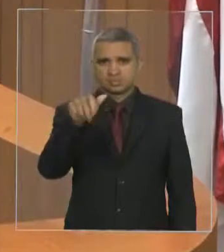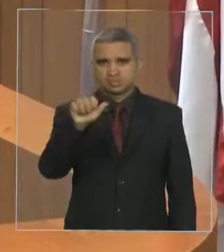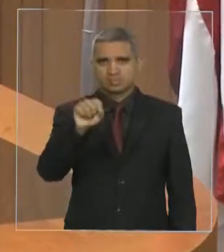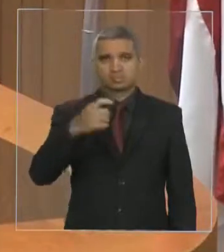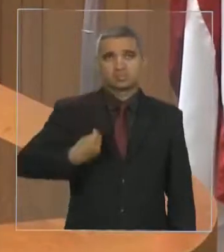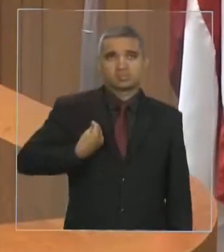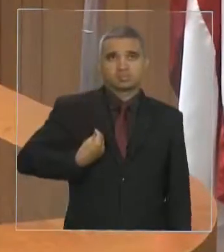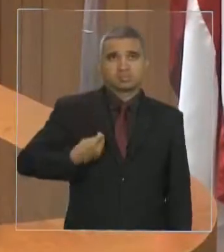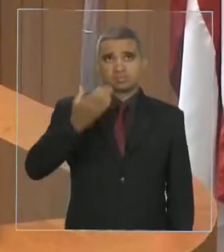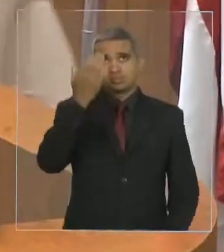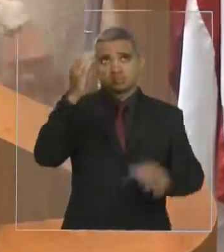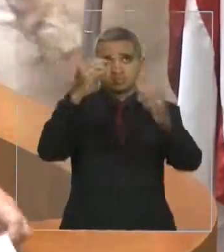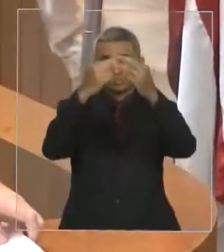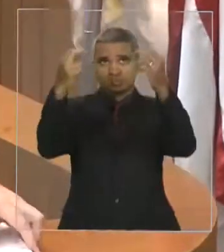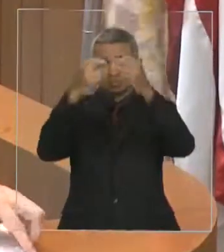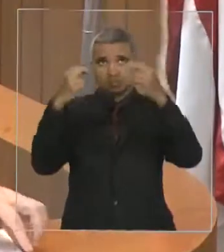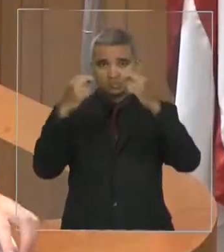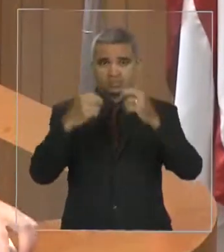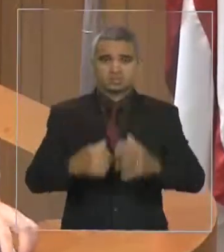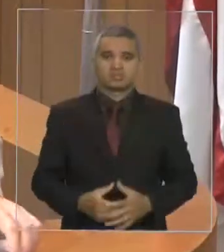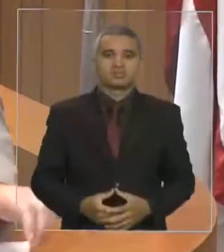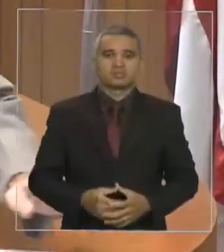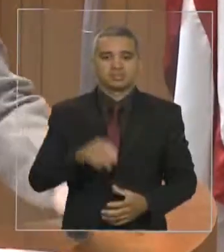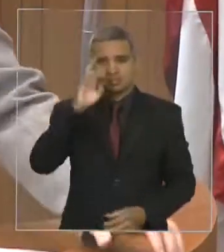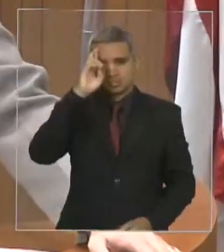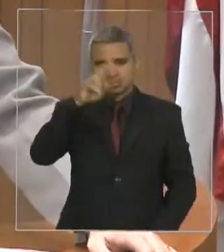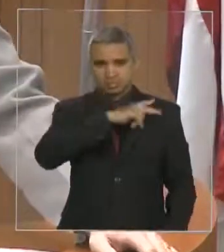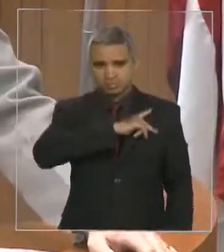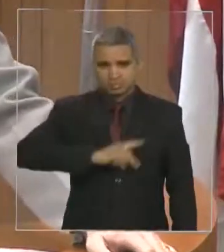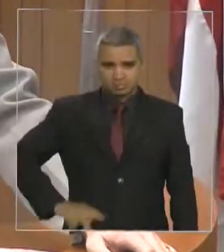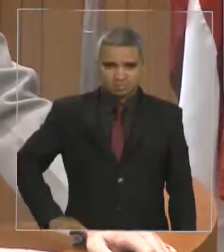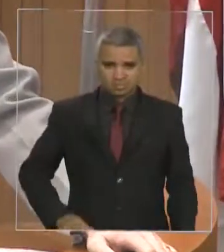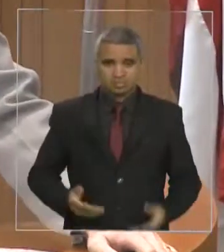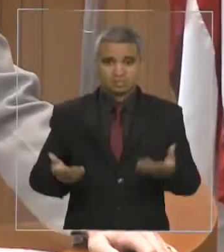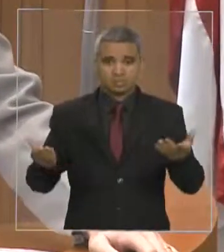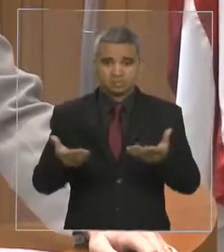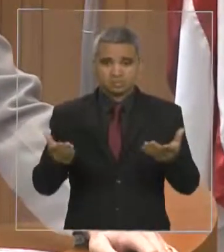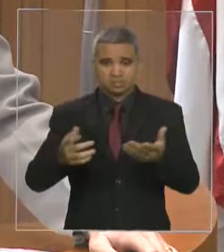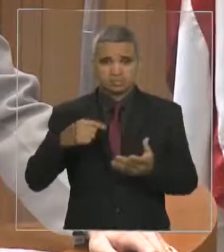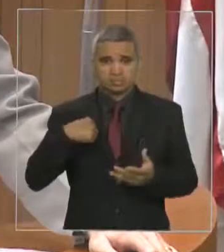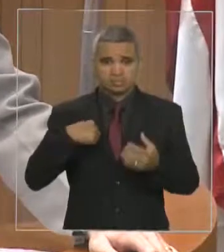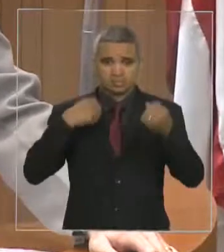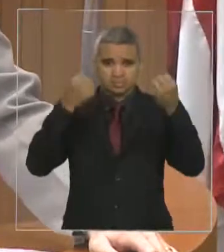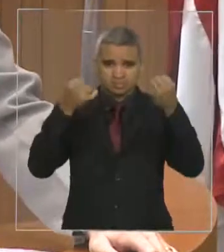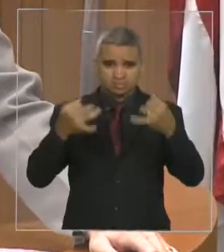eu vou falar no pequeno expediente, que talvez não há quórum para deliberação.